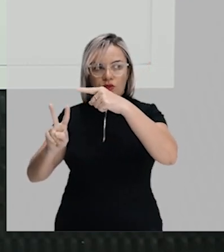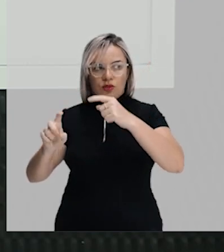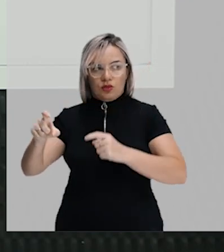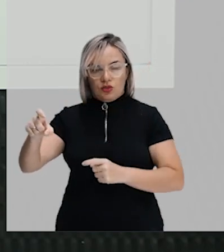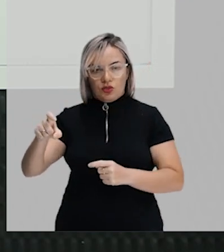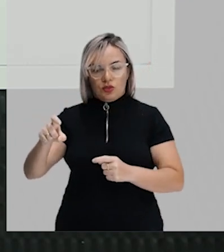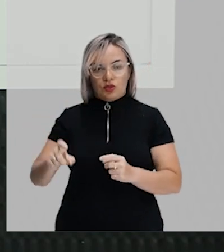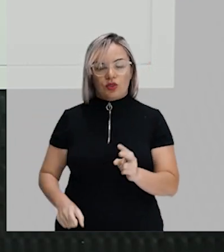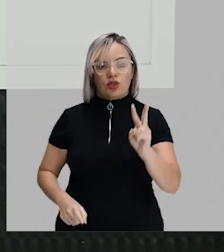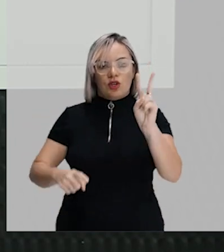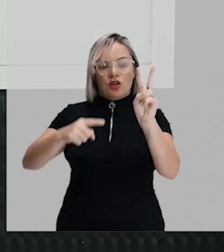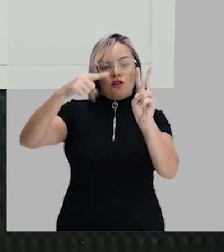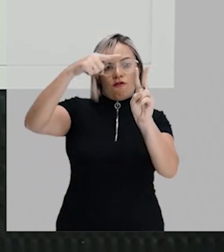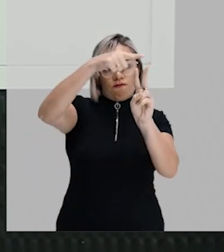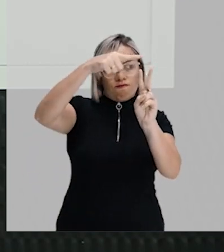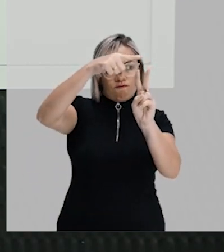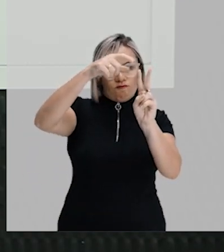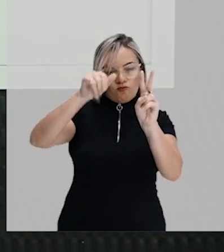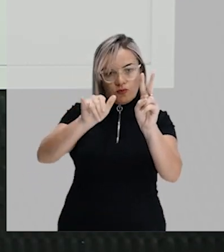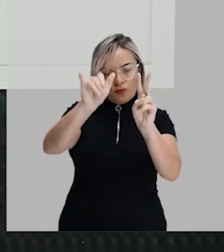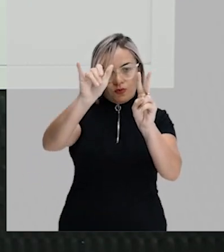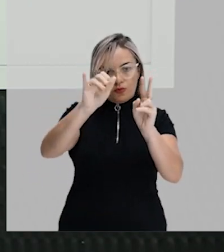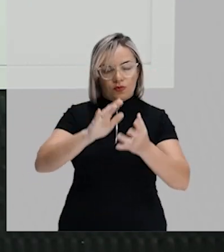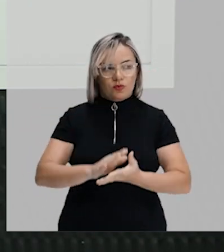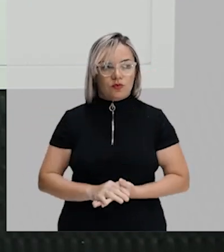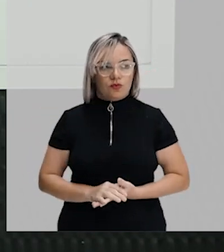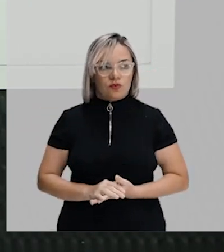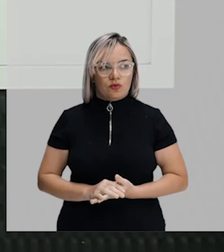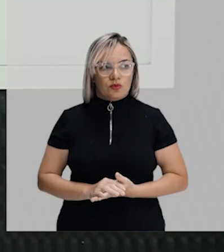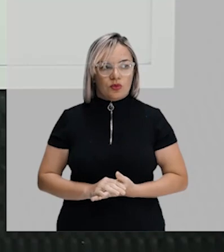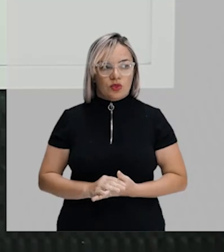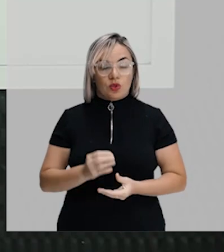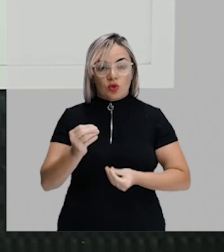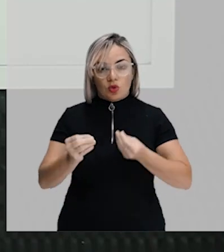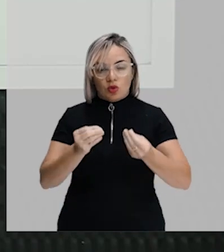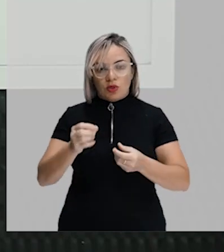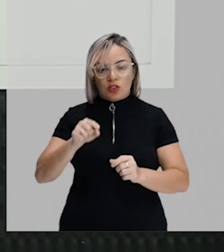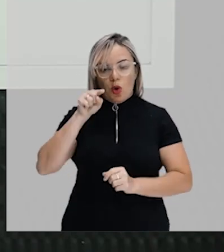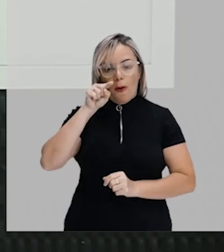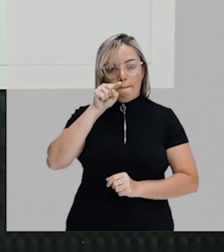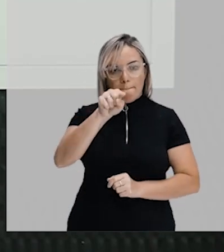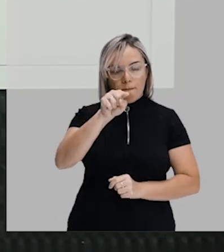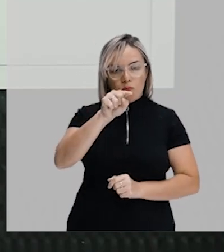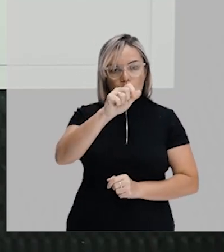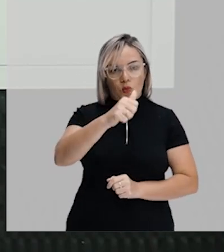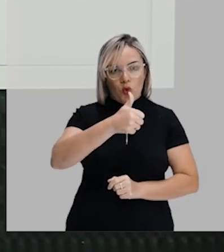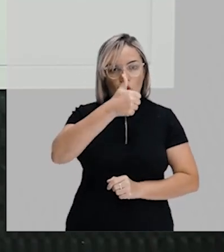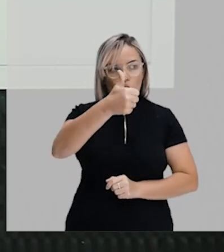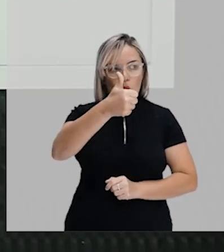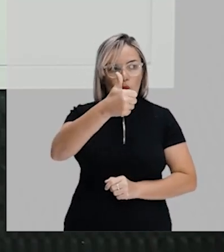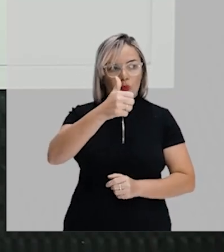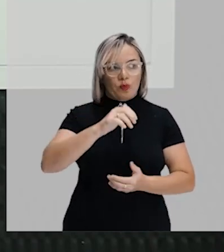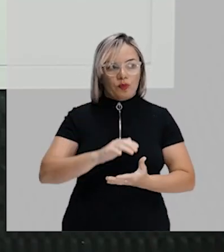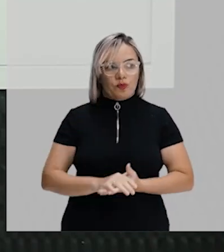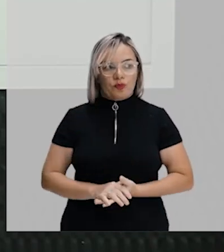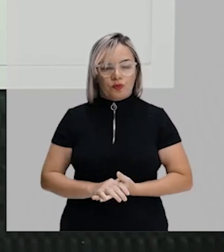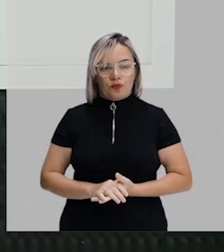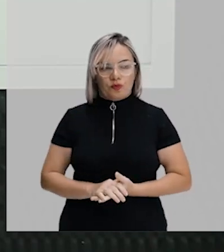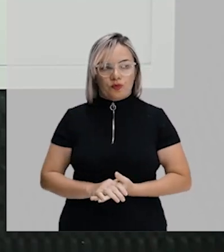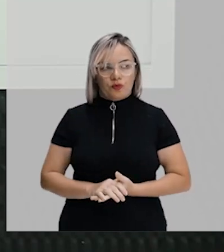de Vy, tá certo? Como aqui vai ser o ponto 1, vou chamar aqui de ponto 1, então vai